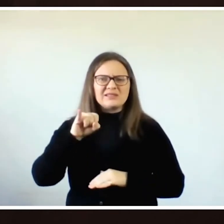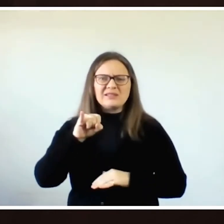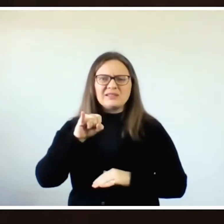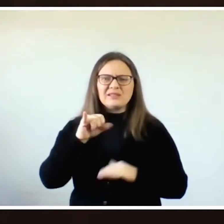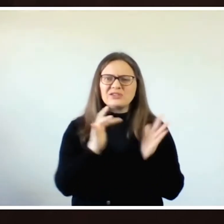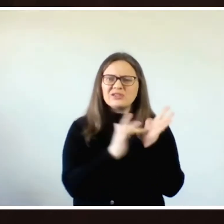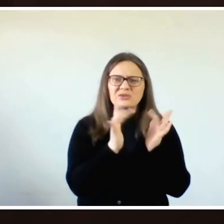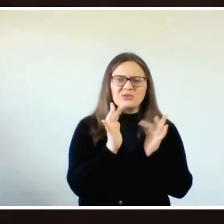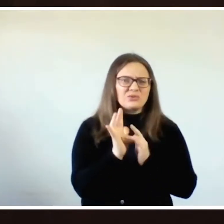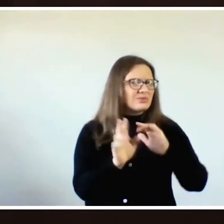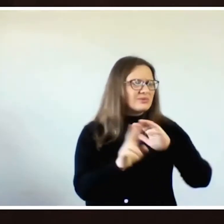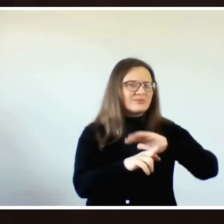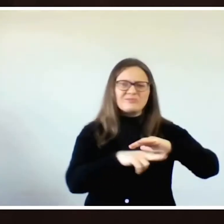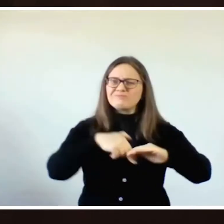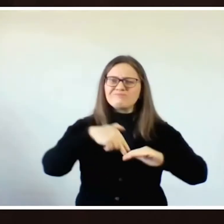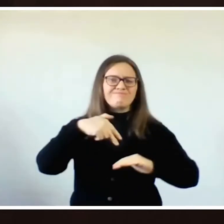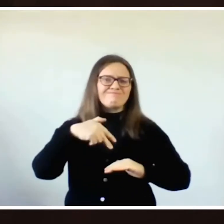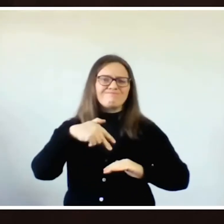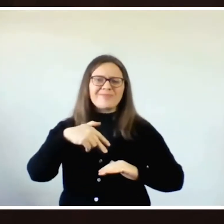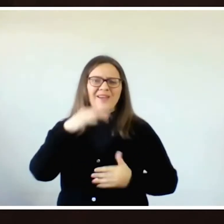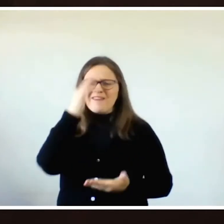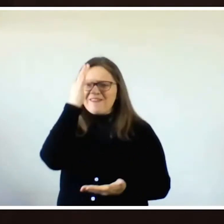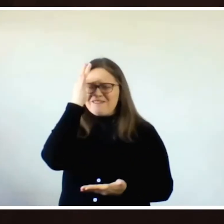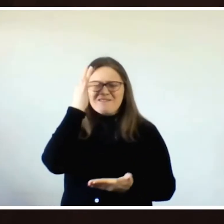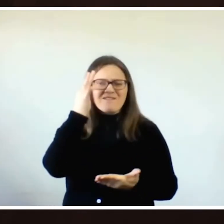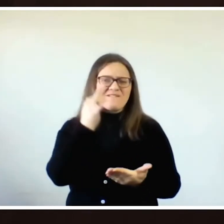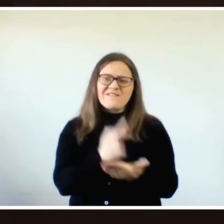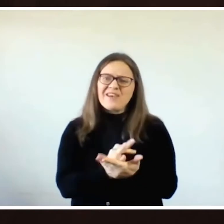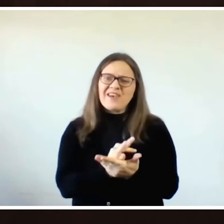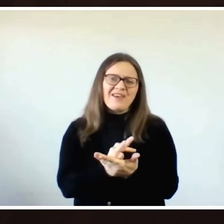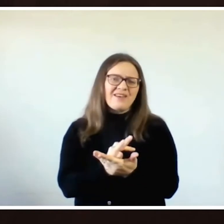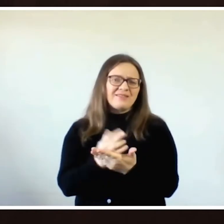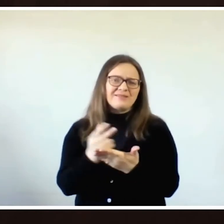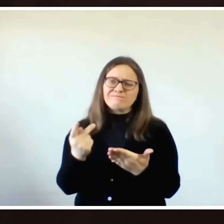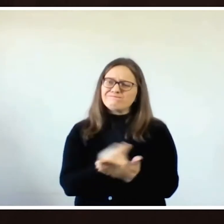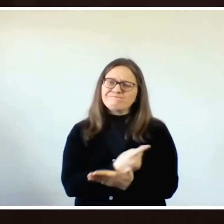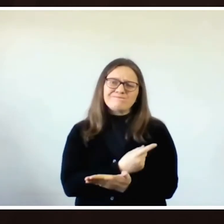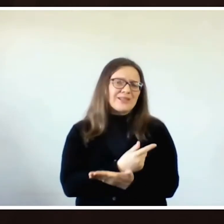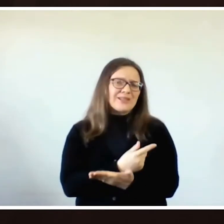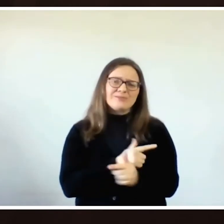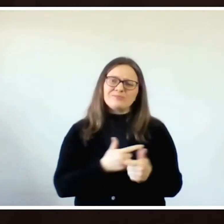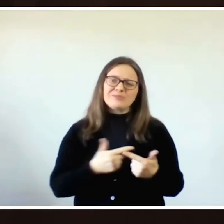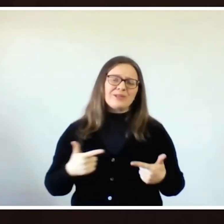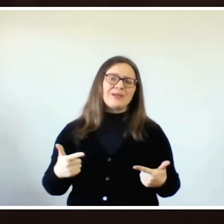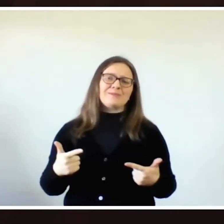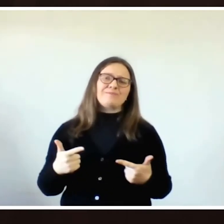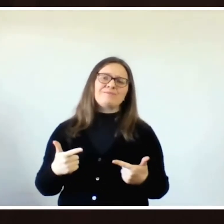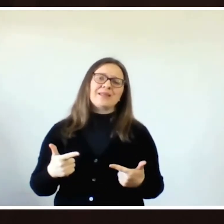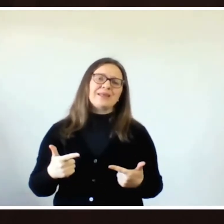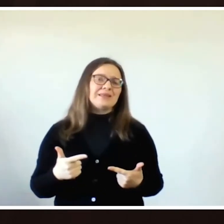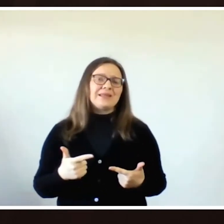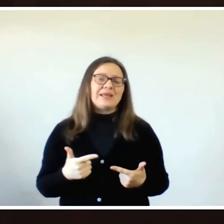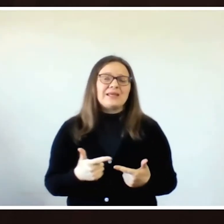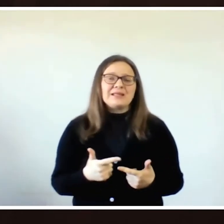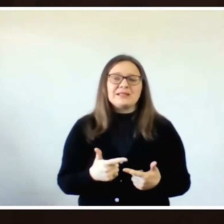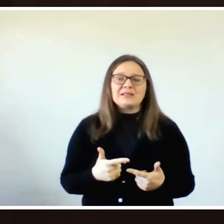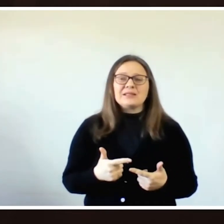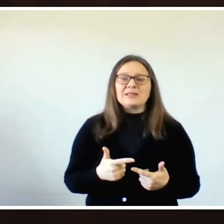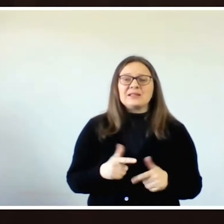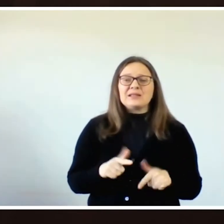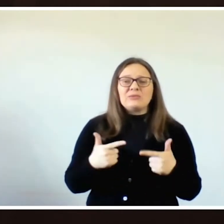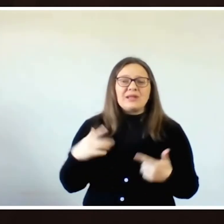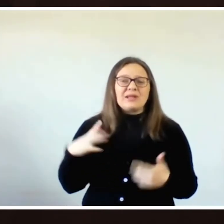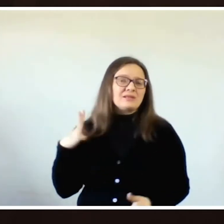vez. E ainda permaneceis nos vossos pecados. E ainda mais, os que dormiram em Cristo,